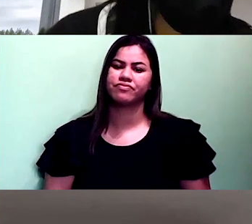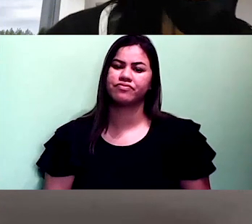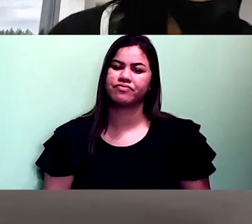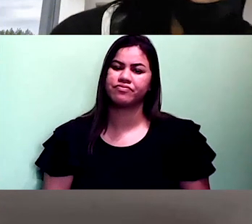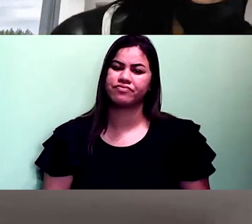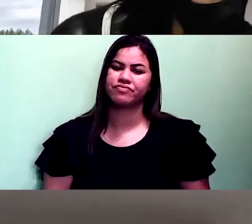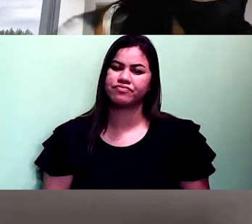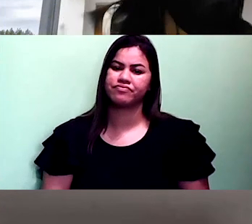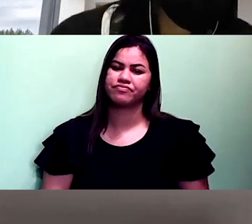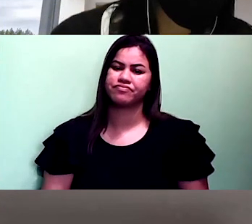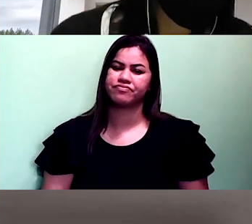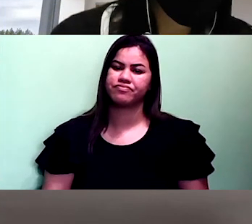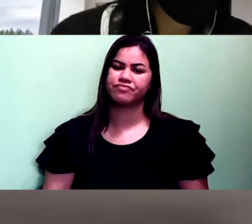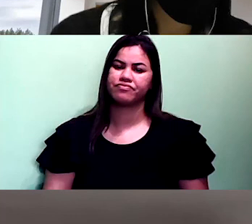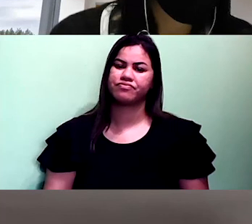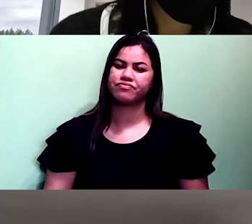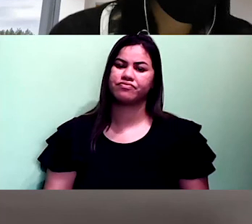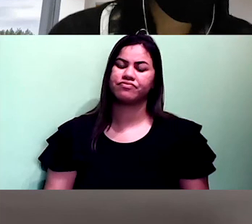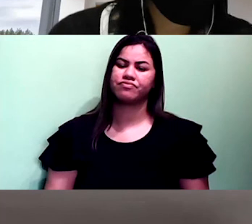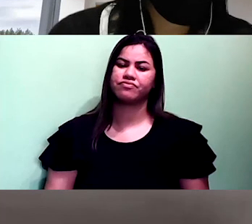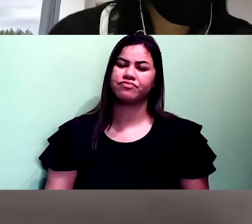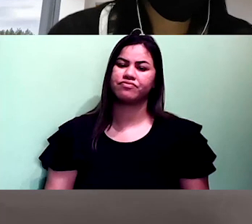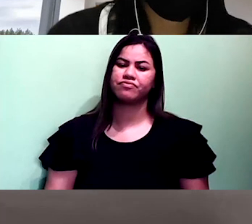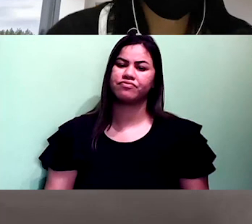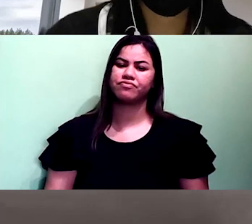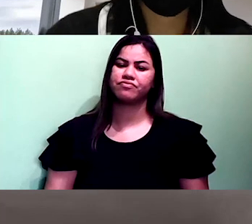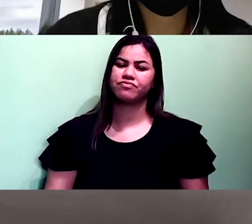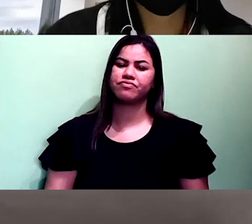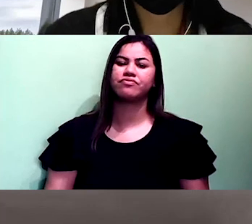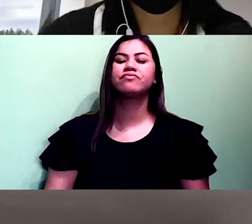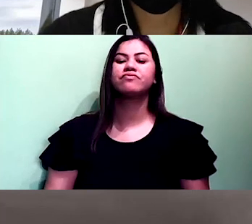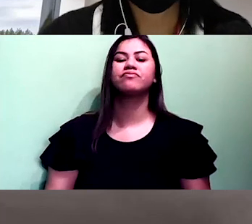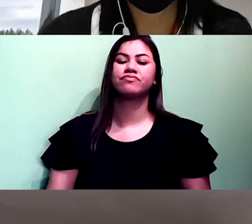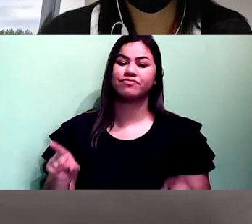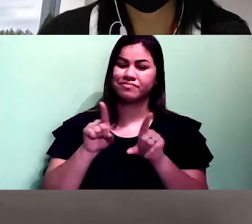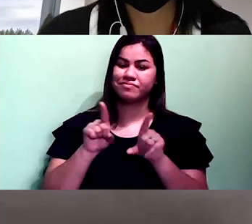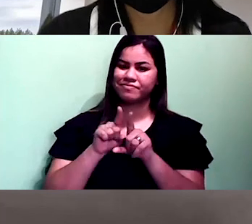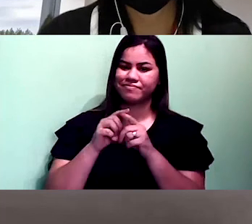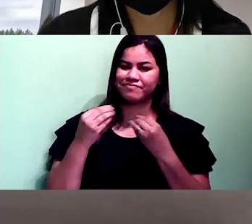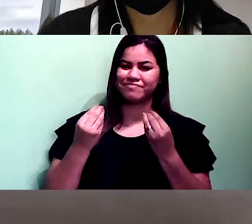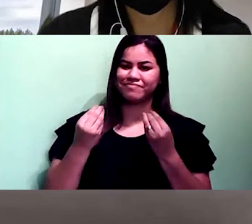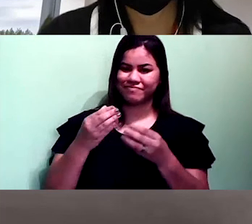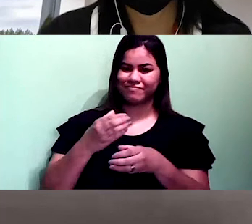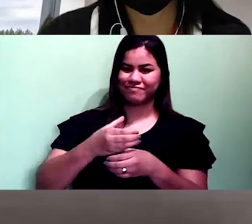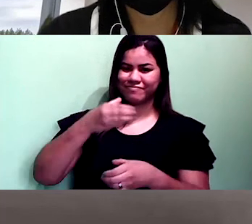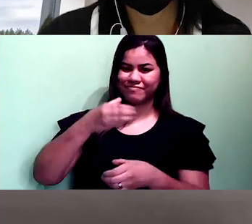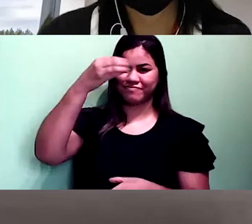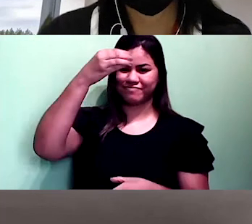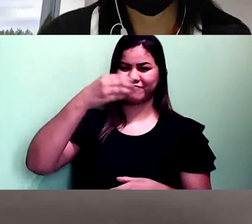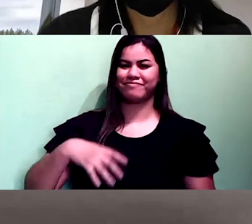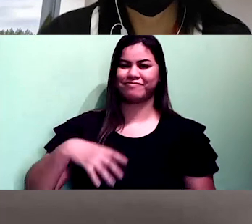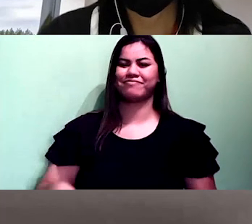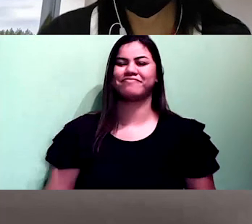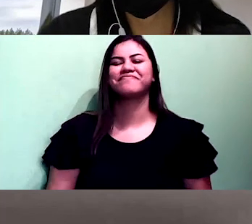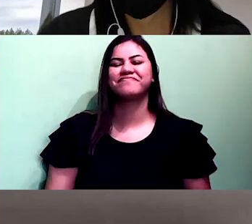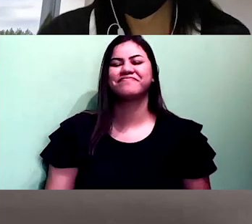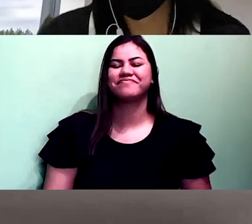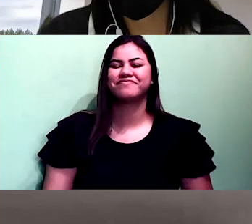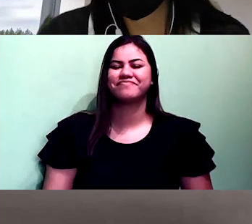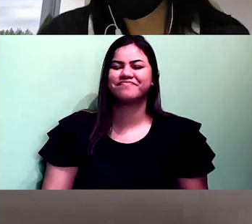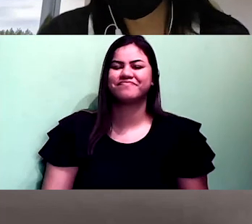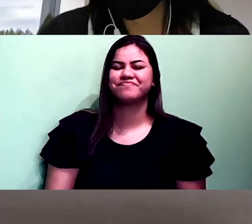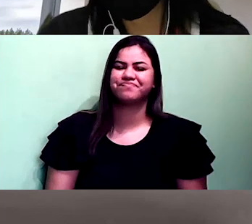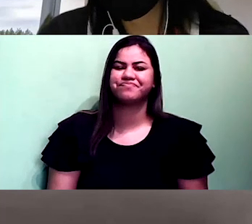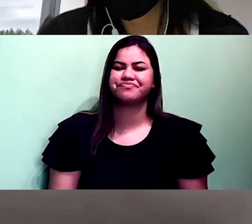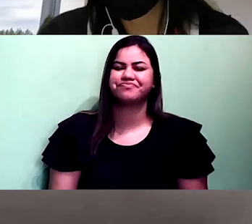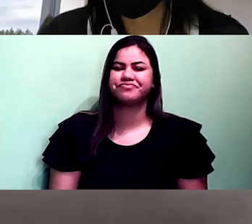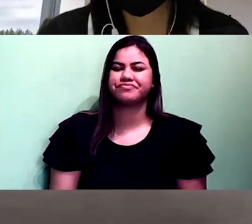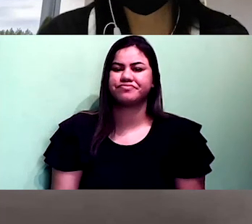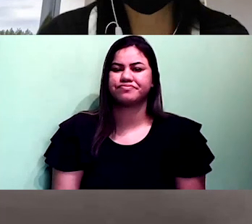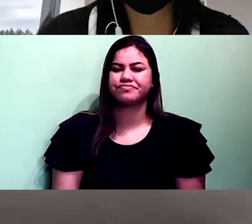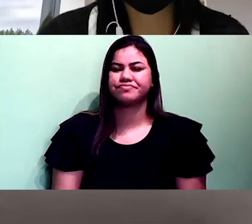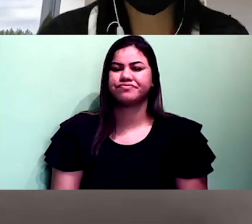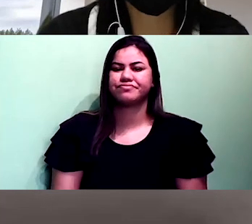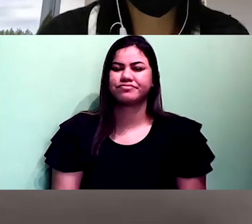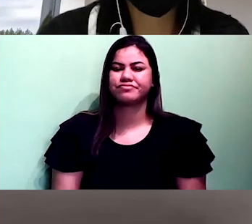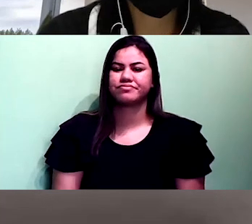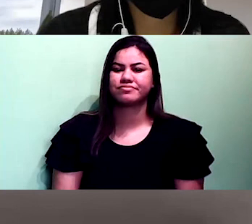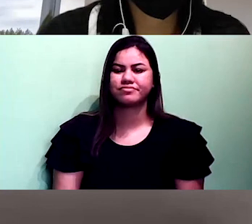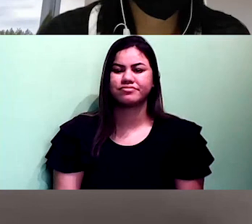Fernando é o terceiro, né? Também uma garrafa térmica. Com o logo do Mackenzie.